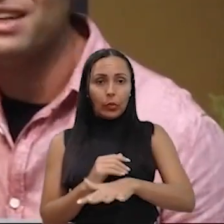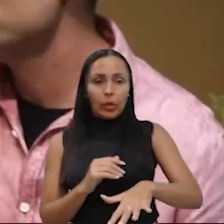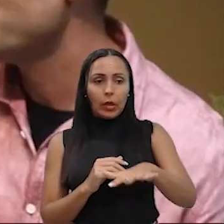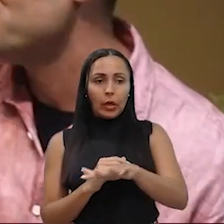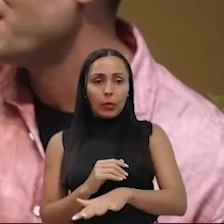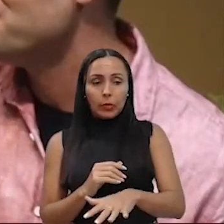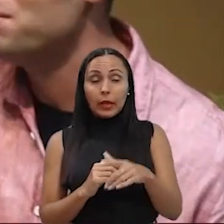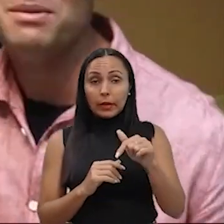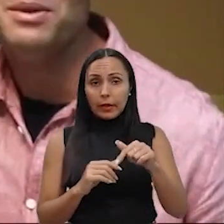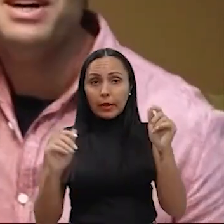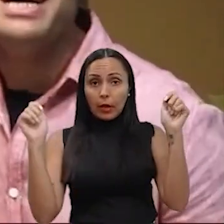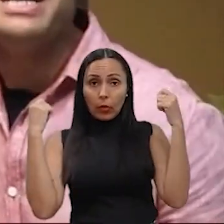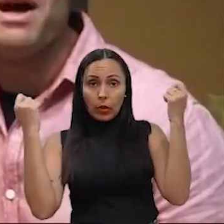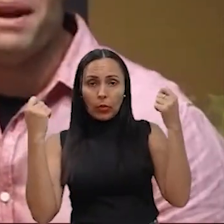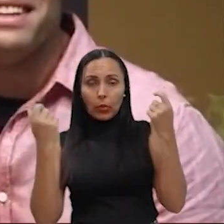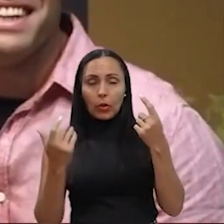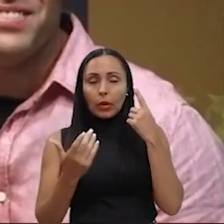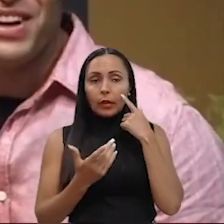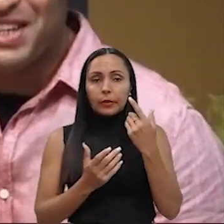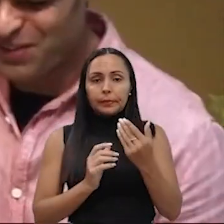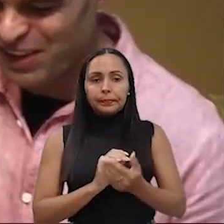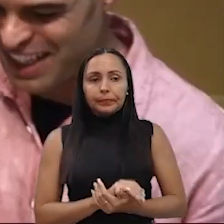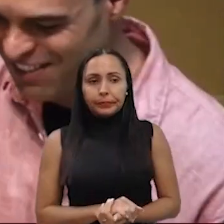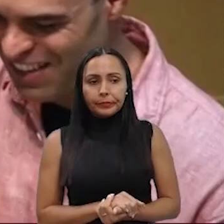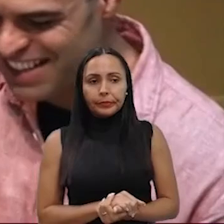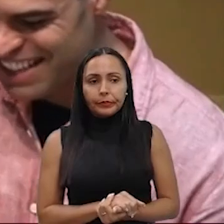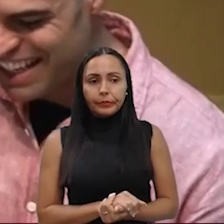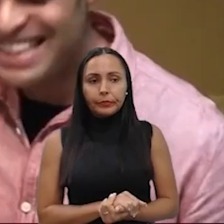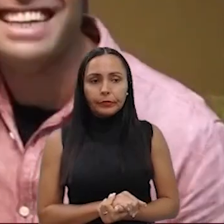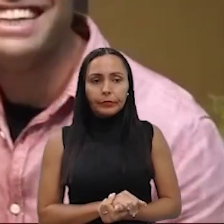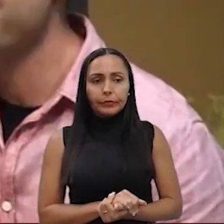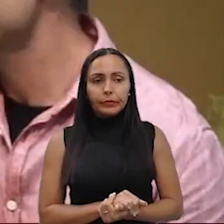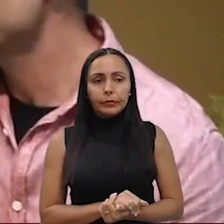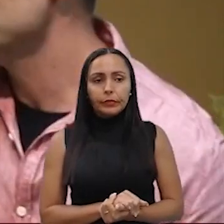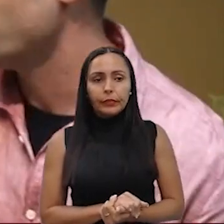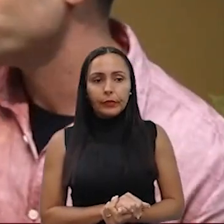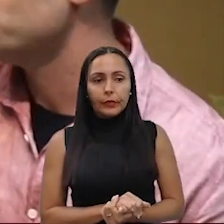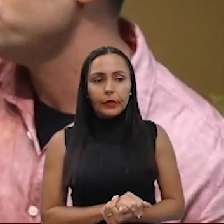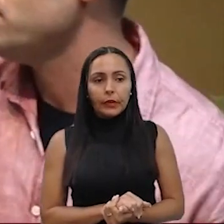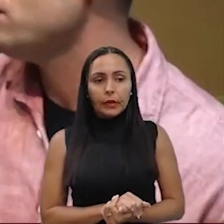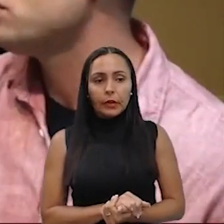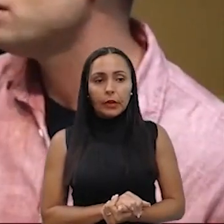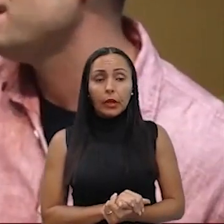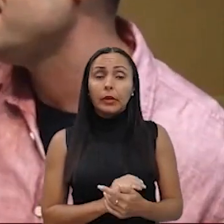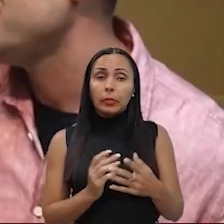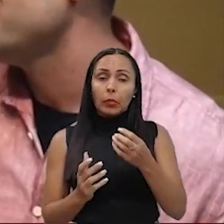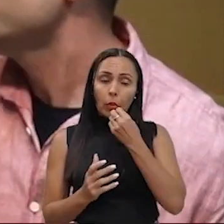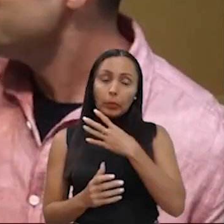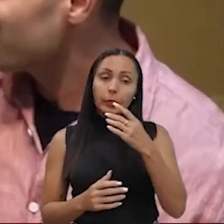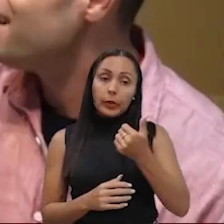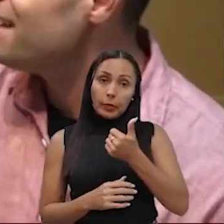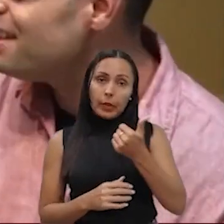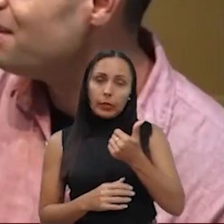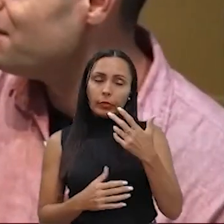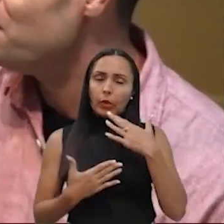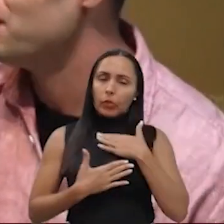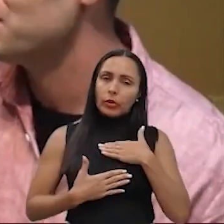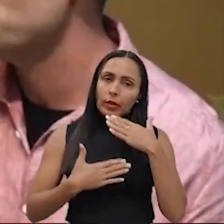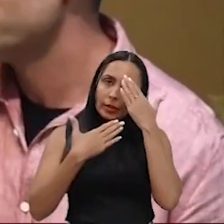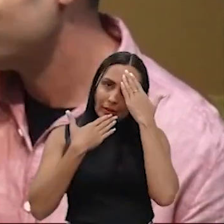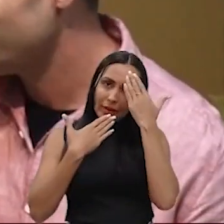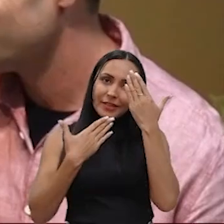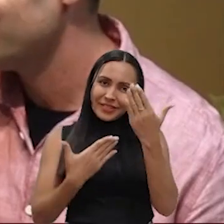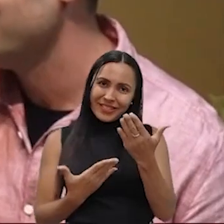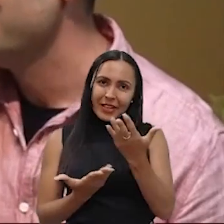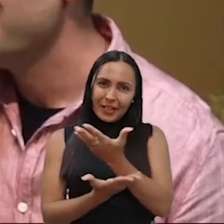deixar, né, que o entrevistado mesmo se apresente para a gente poder ter mais certeza. Muito bom, Álvaro. Primeiro, gostaria de te agradecer, viu, pela